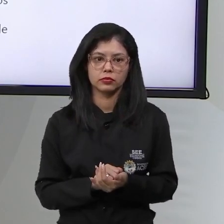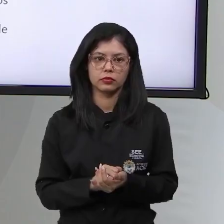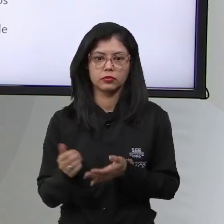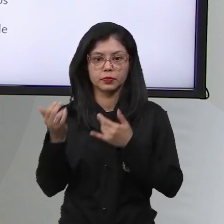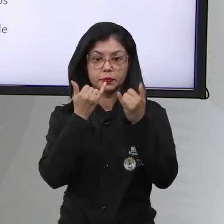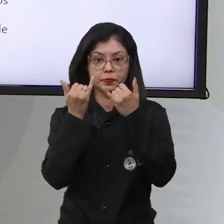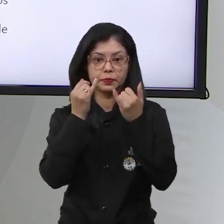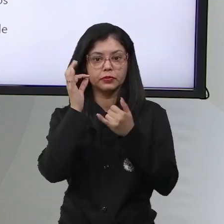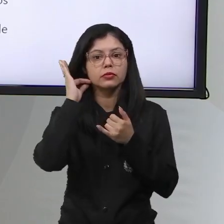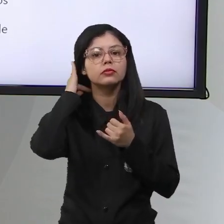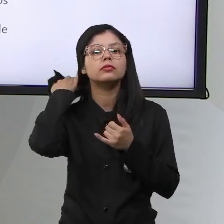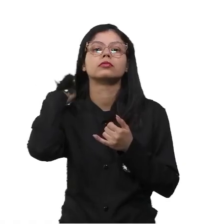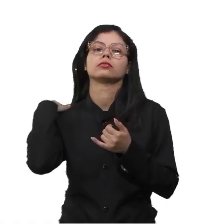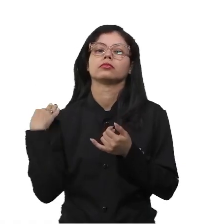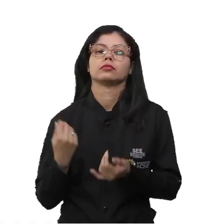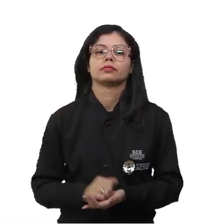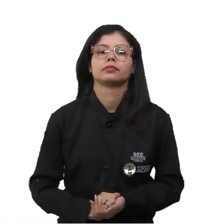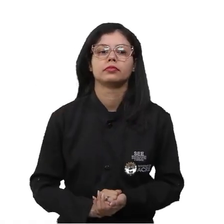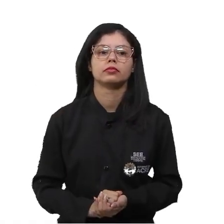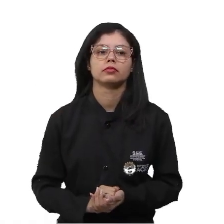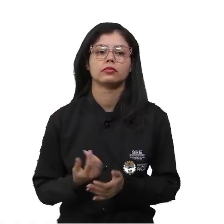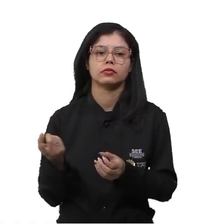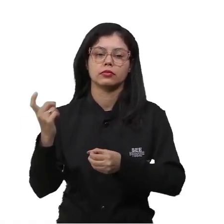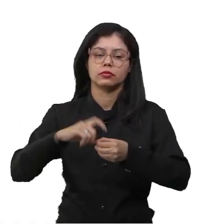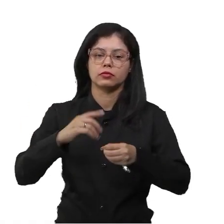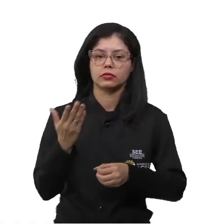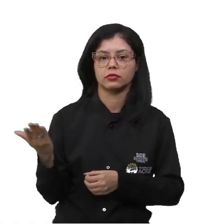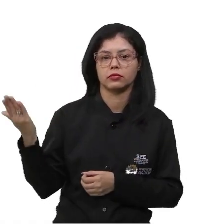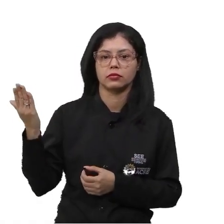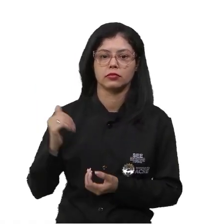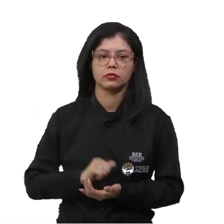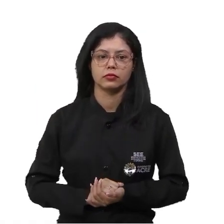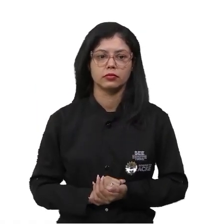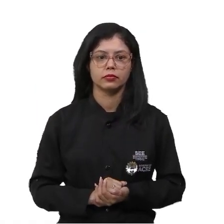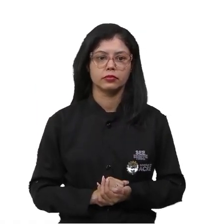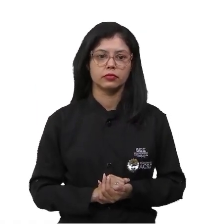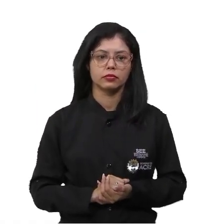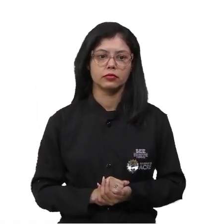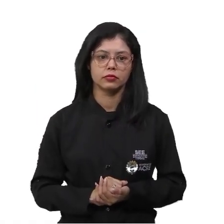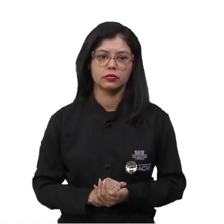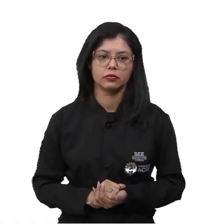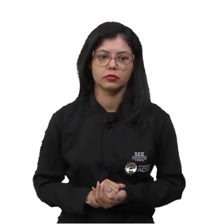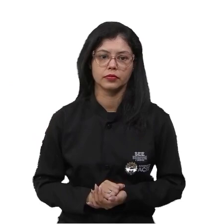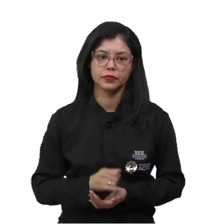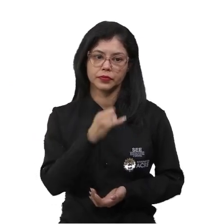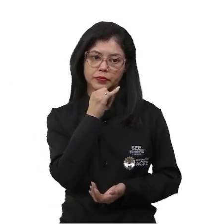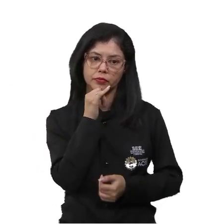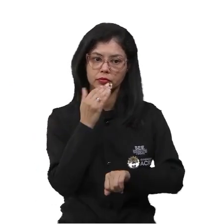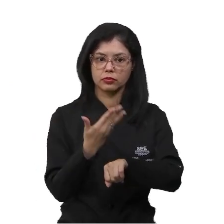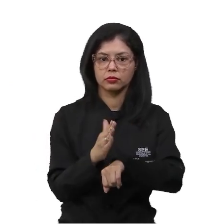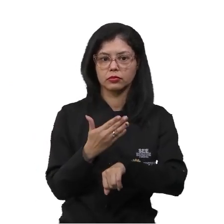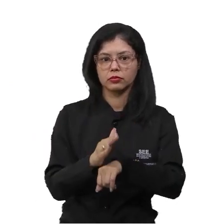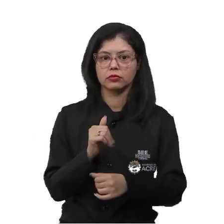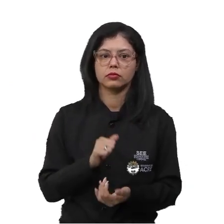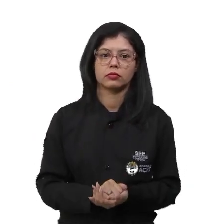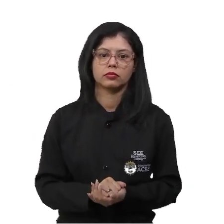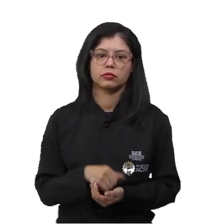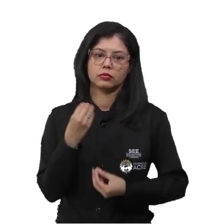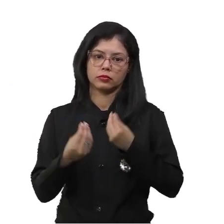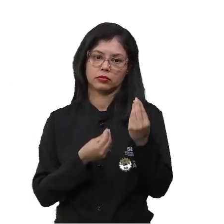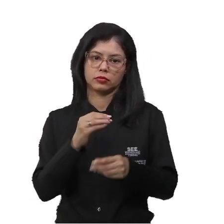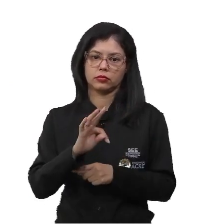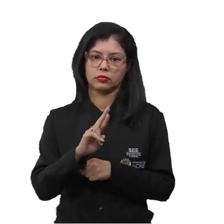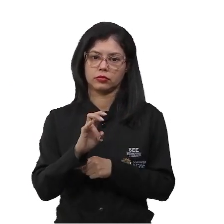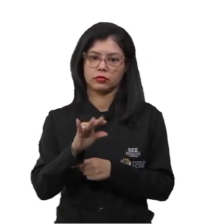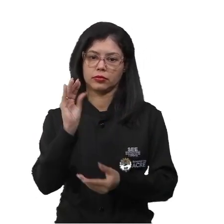das informações. Vamos retornar para a nossa tela. Um exemplo prático, como a taxa